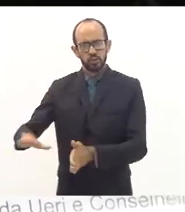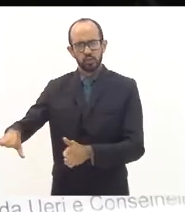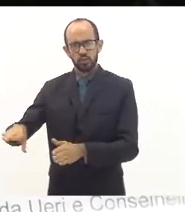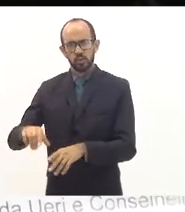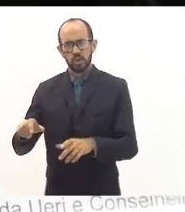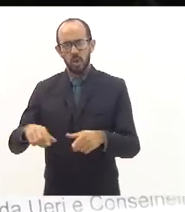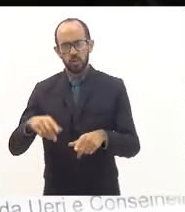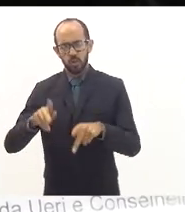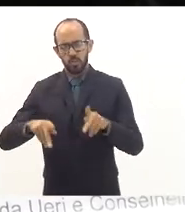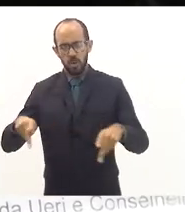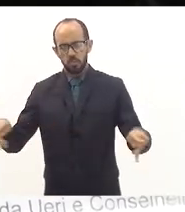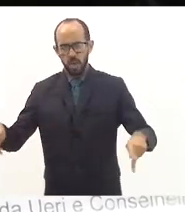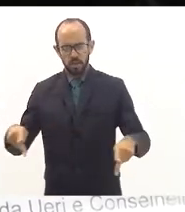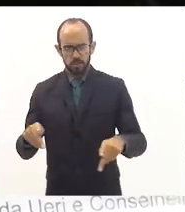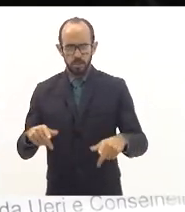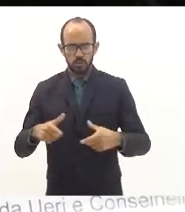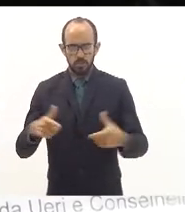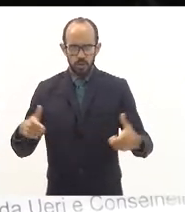grandes massas.